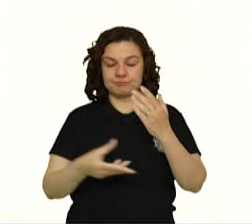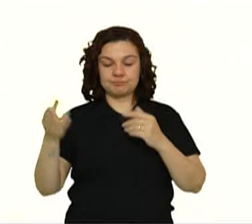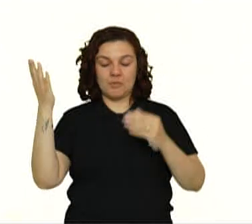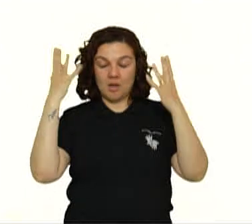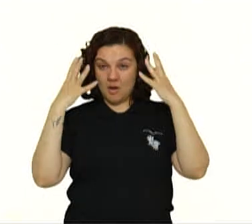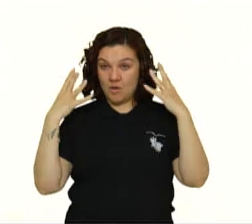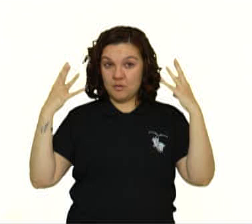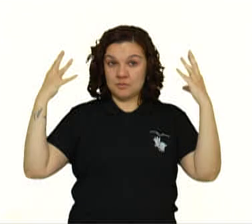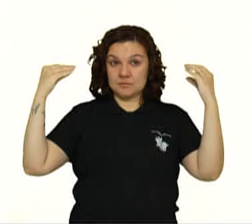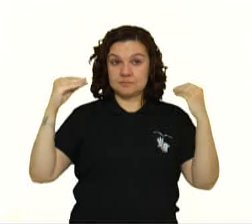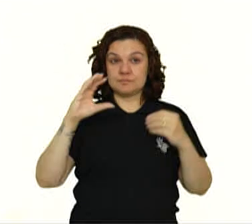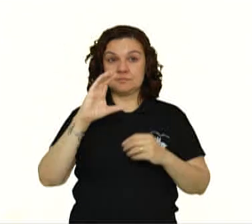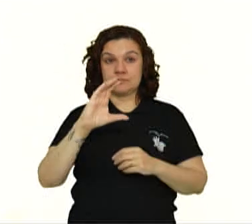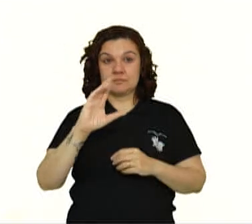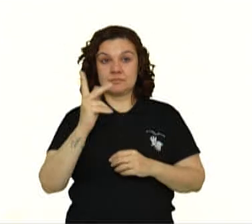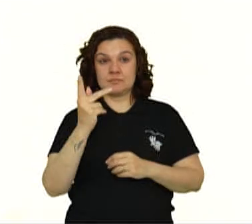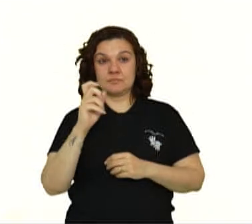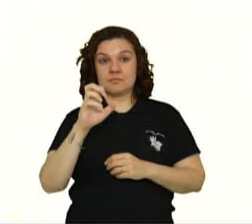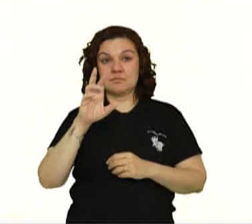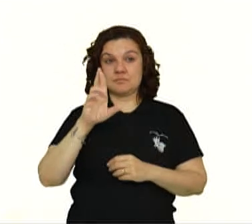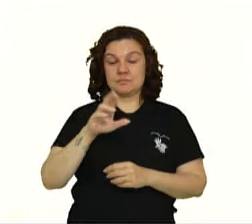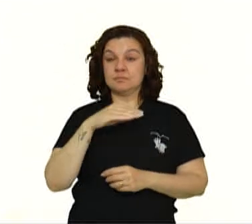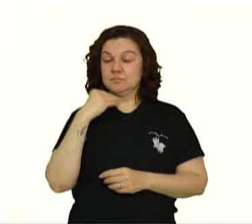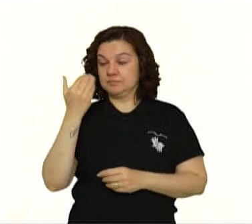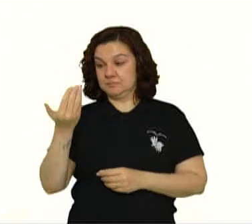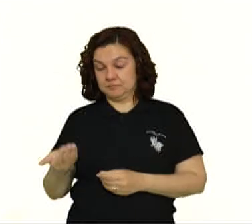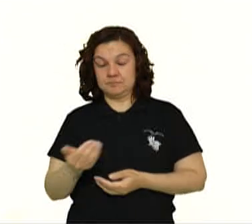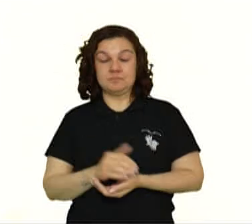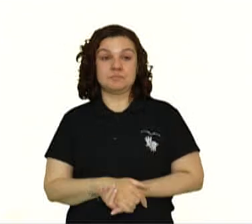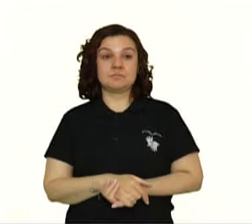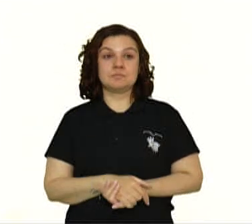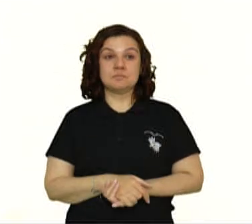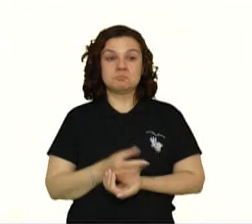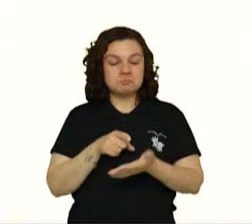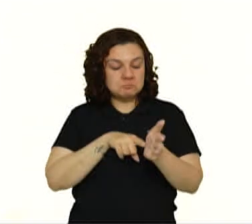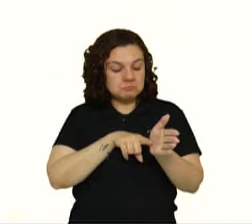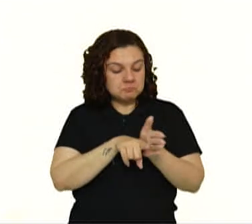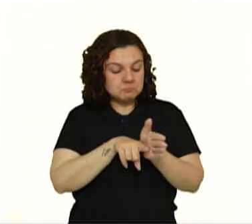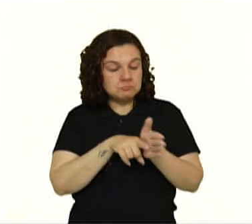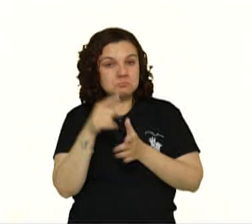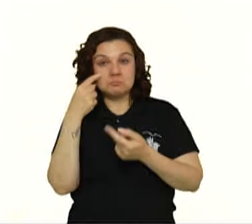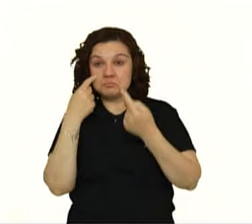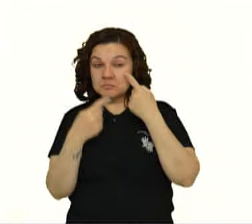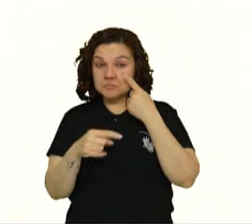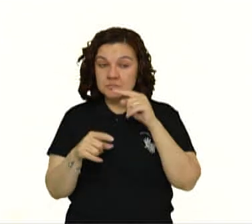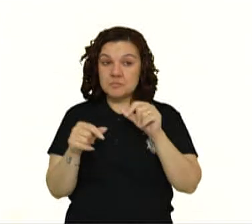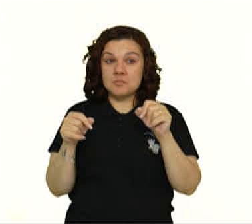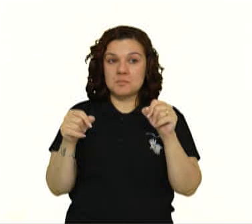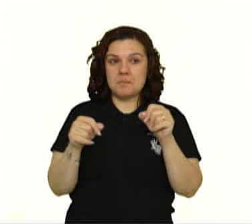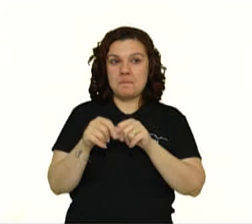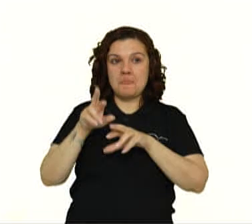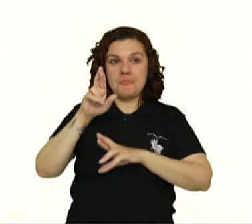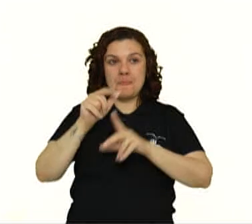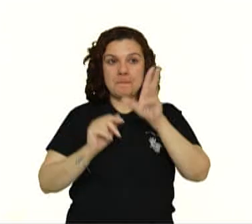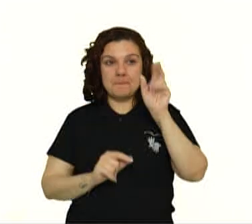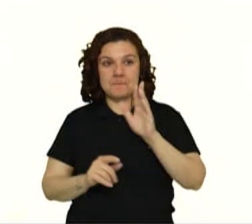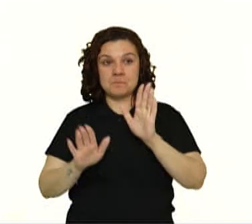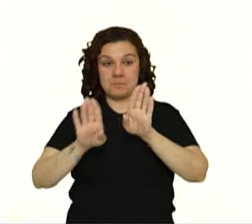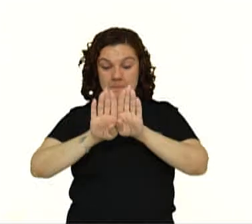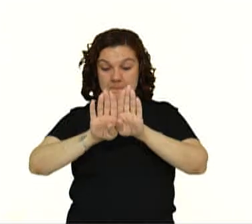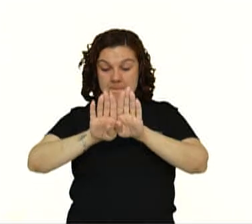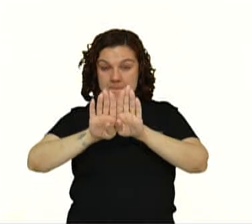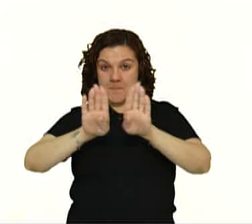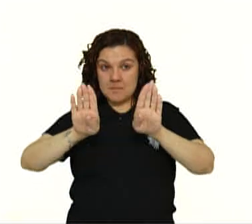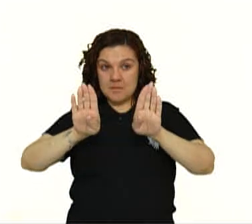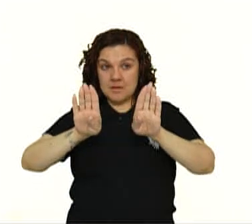Escher, aqui a data dele, né? Nasceu, morreu, explorou essa dificuldade, criando várias figuras